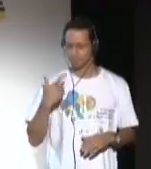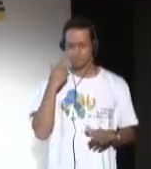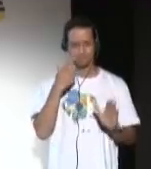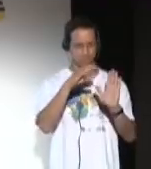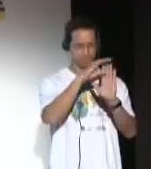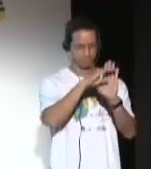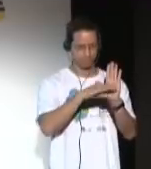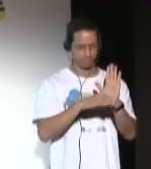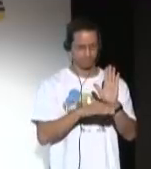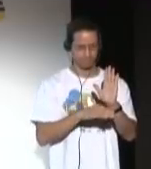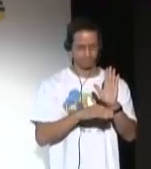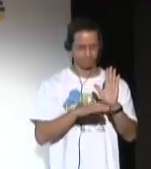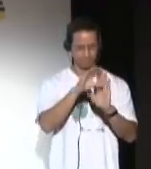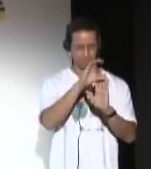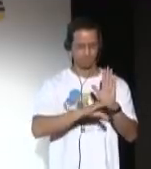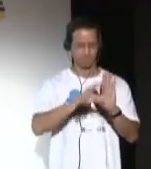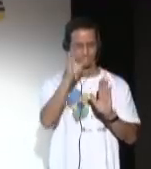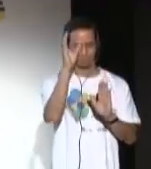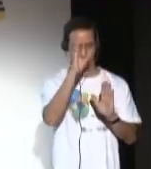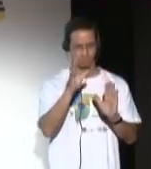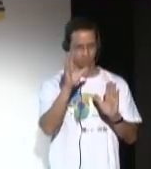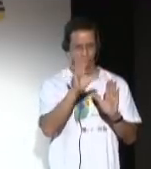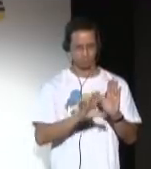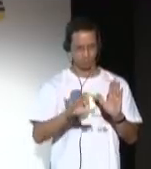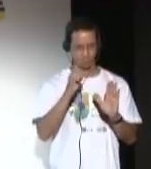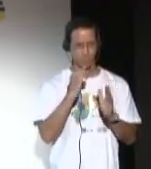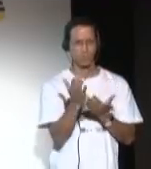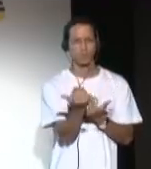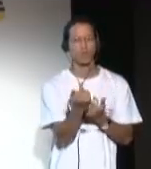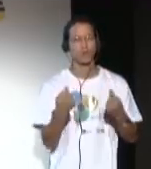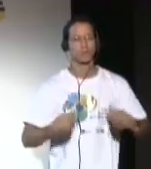Currículo Nacional, que falam sobre o que os jovens devem fazer.